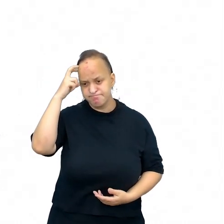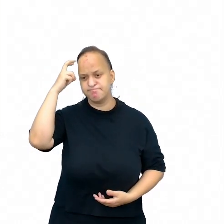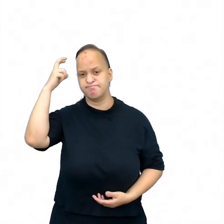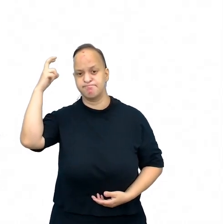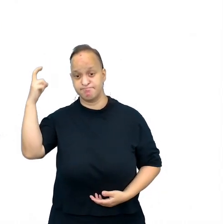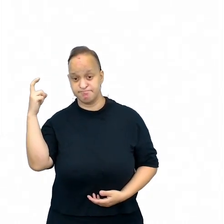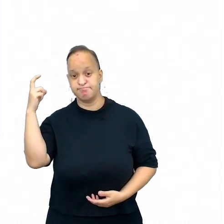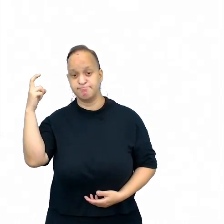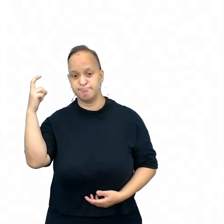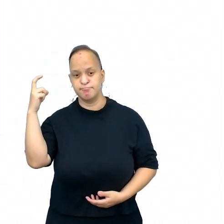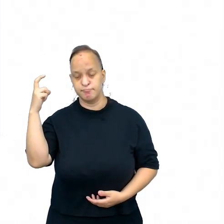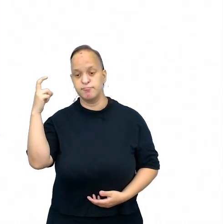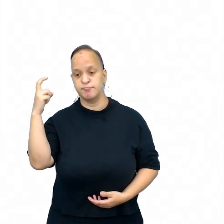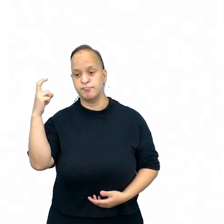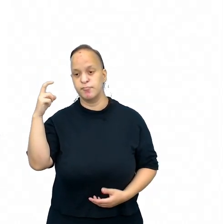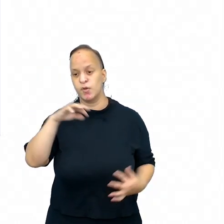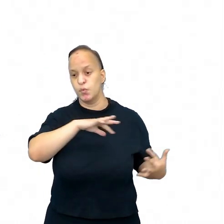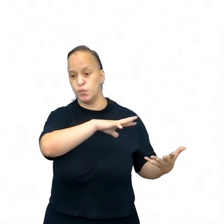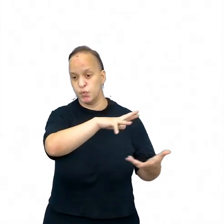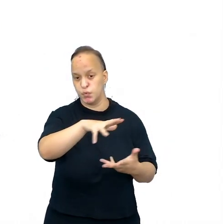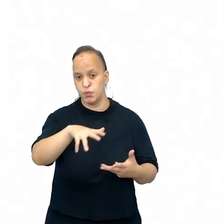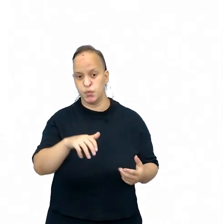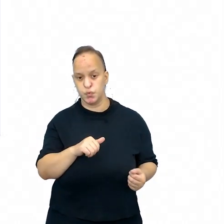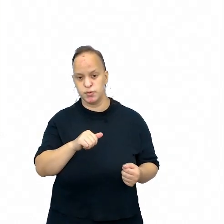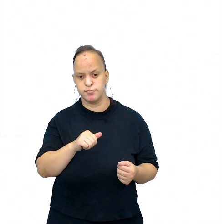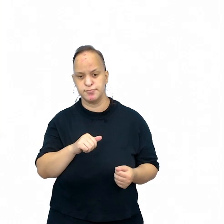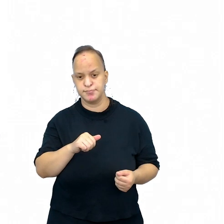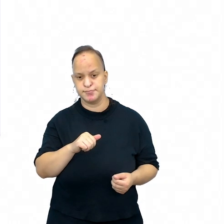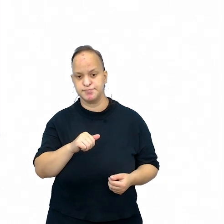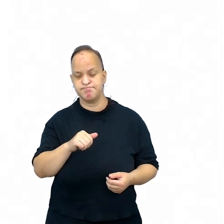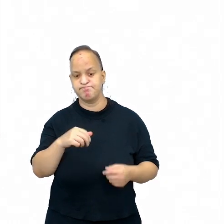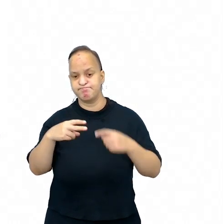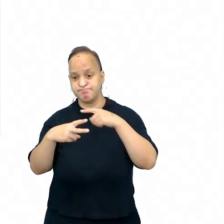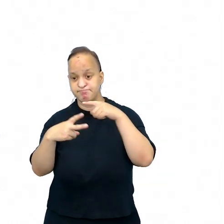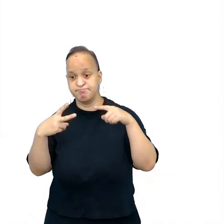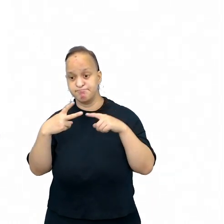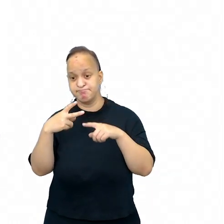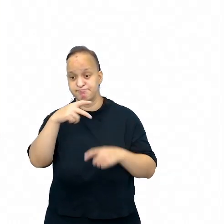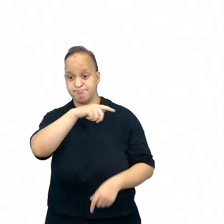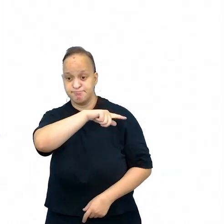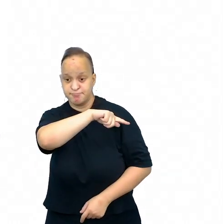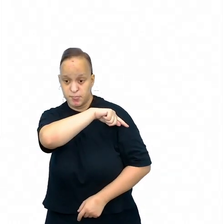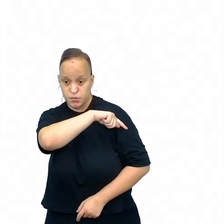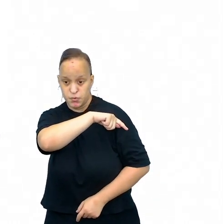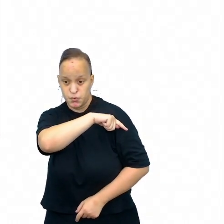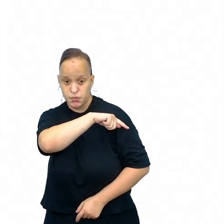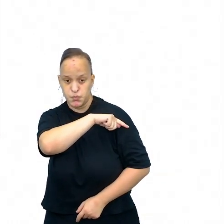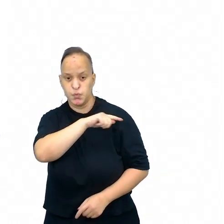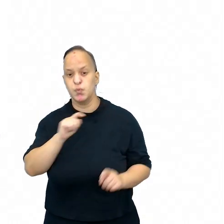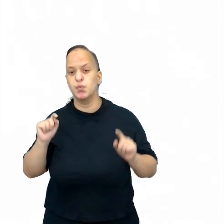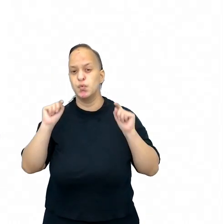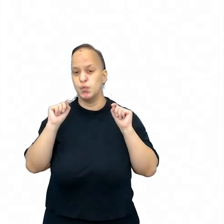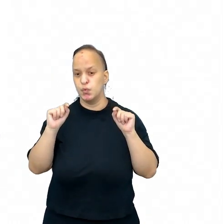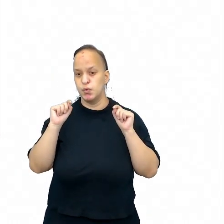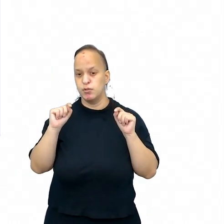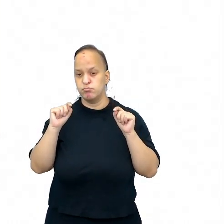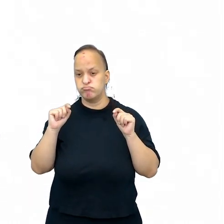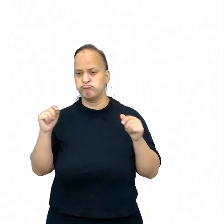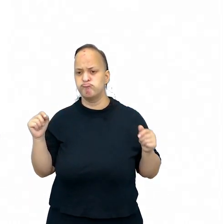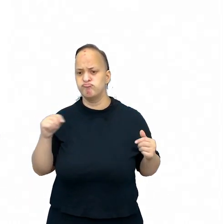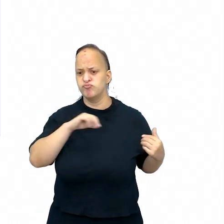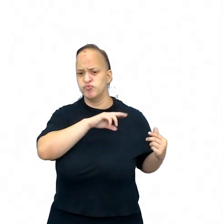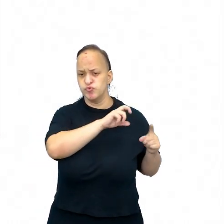patrimônio artístico da humanidade. No 7º ano, é inferir a presença de valores sociais, culturais e humanos